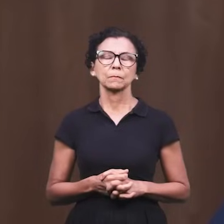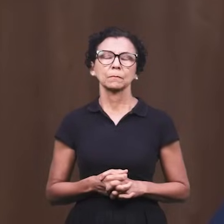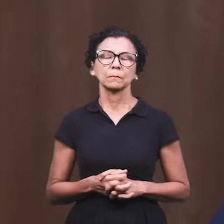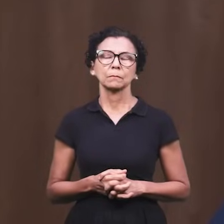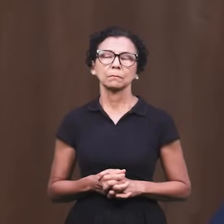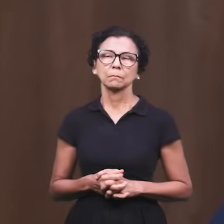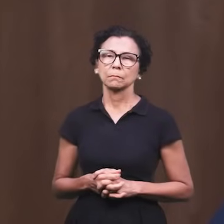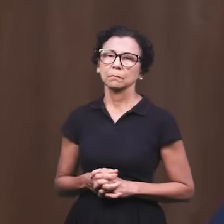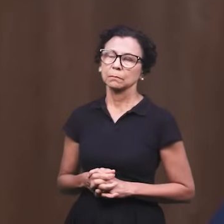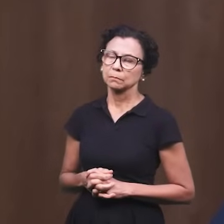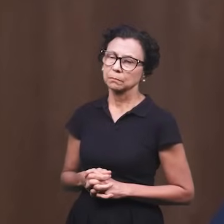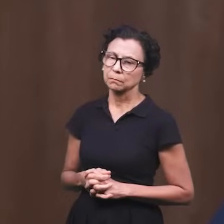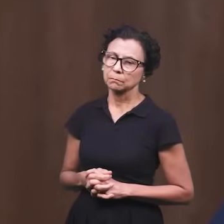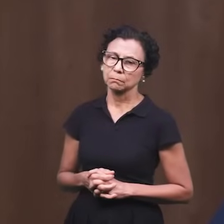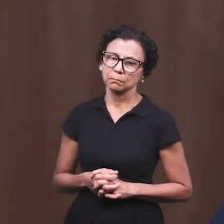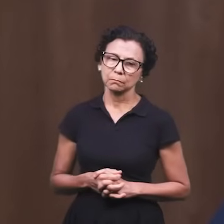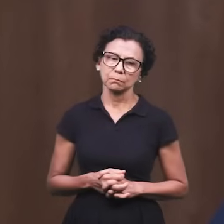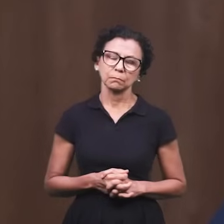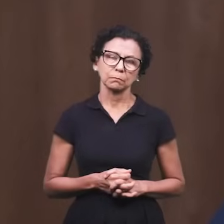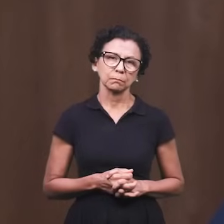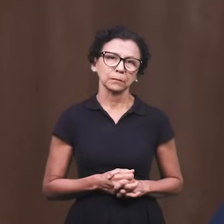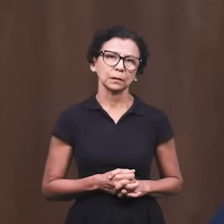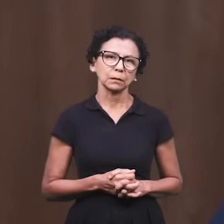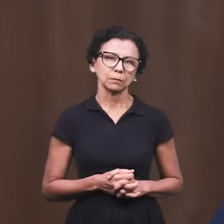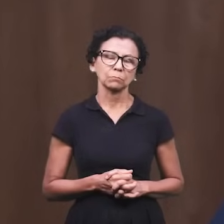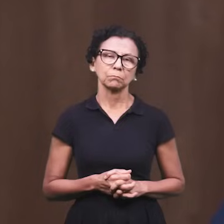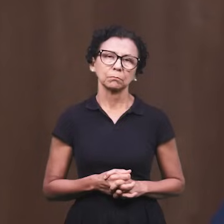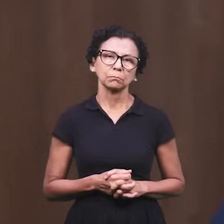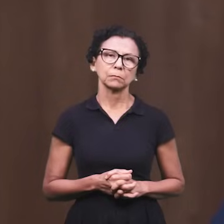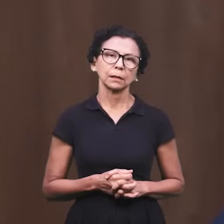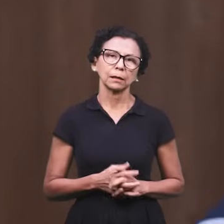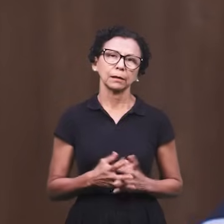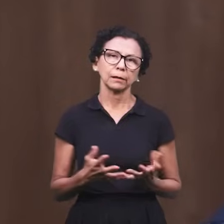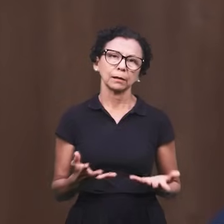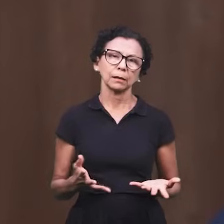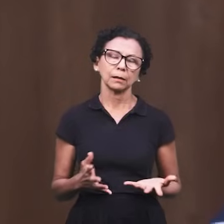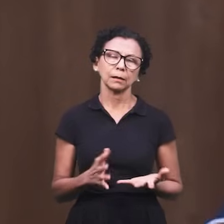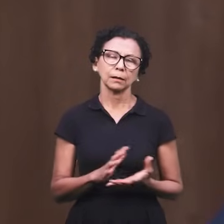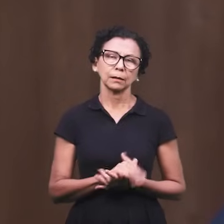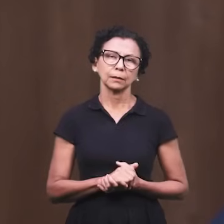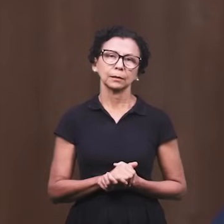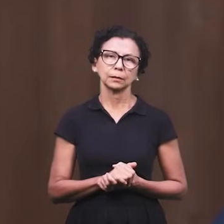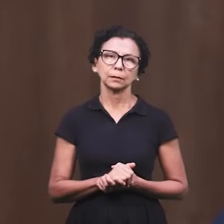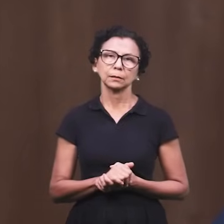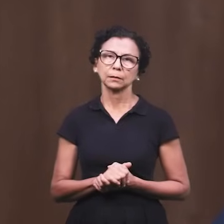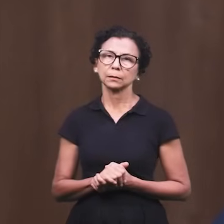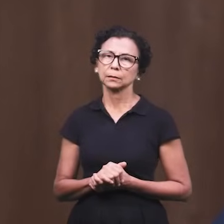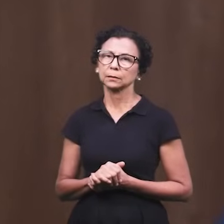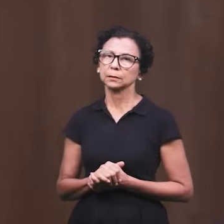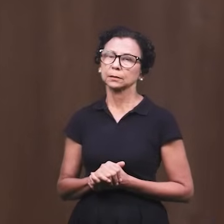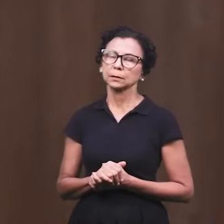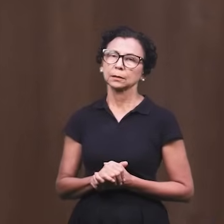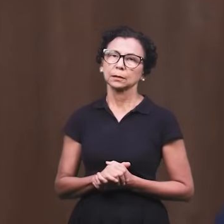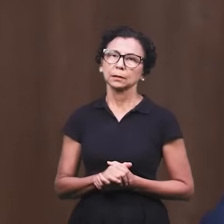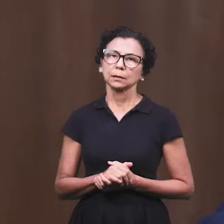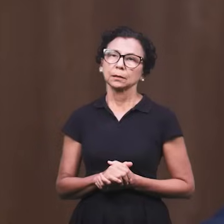Nós temos recursos, e aqui vai uma palavra, muitas vezes,